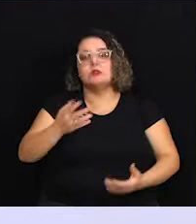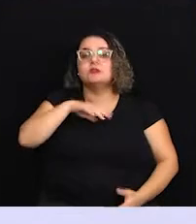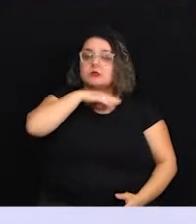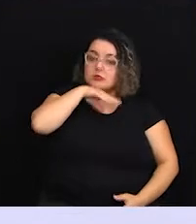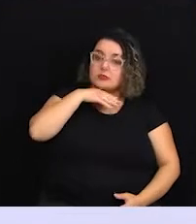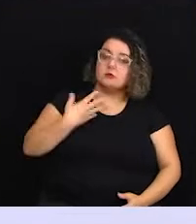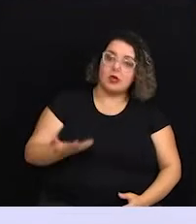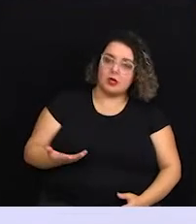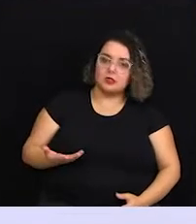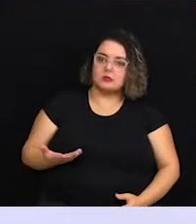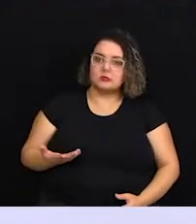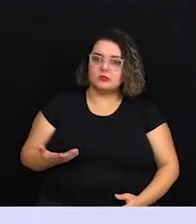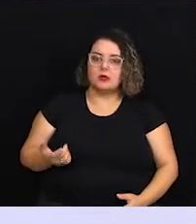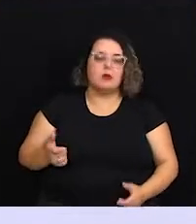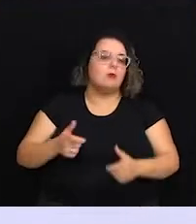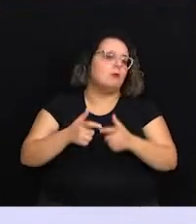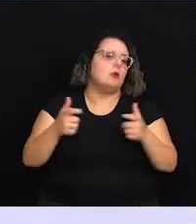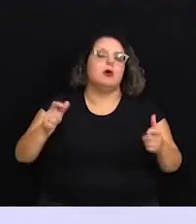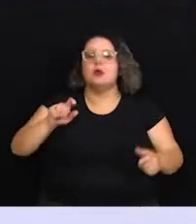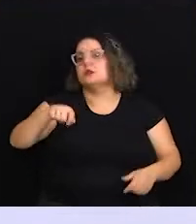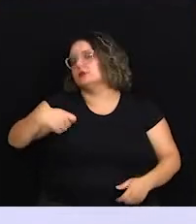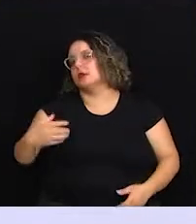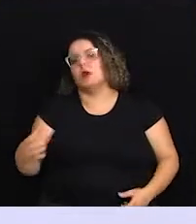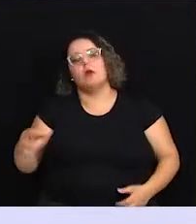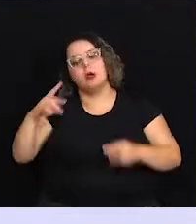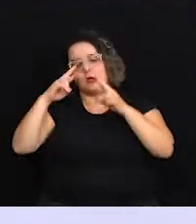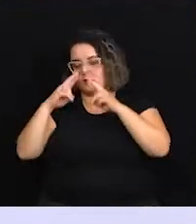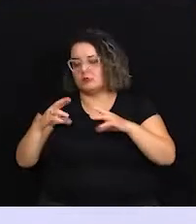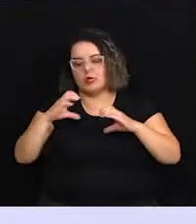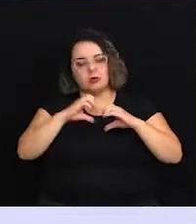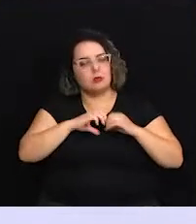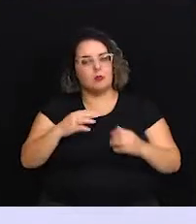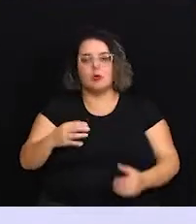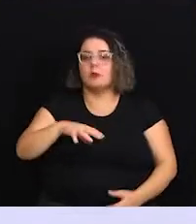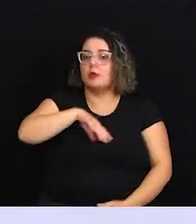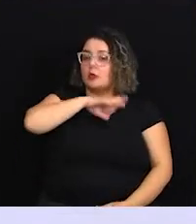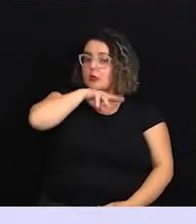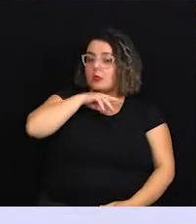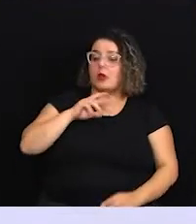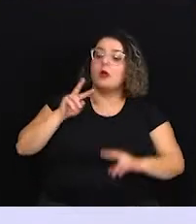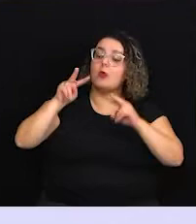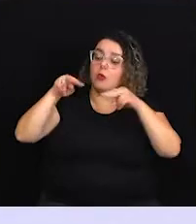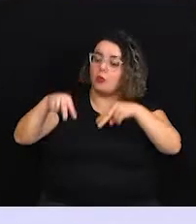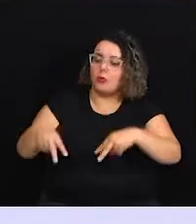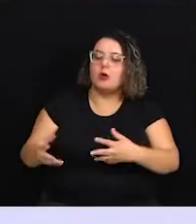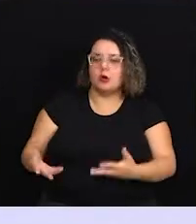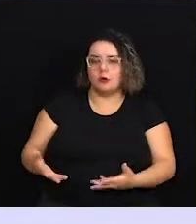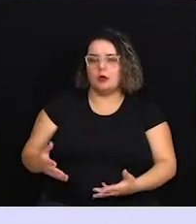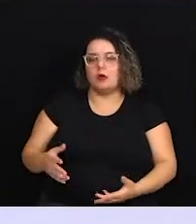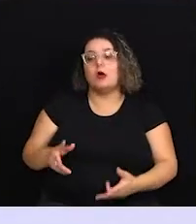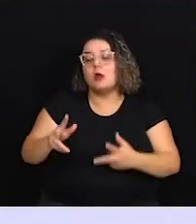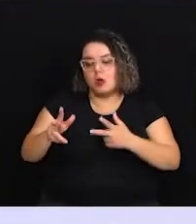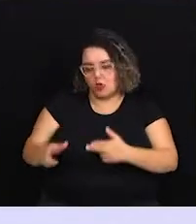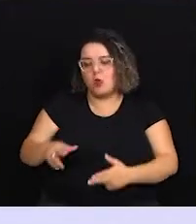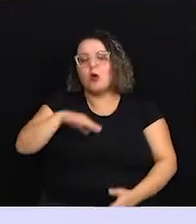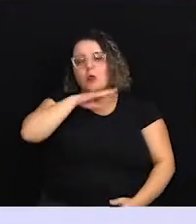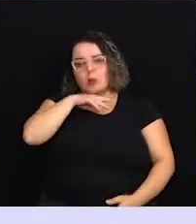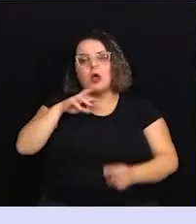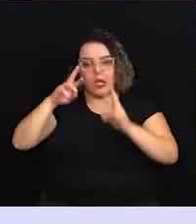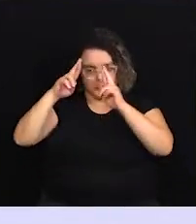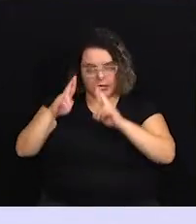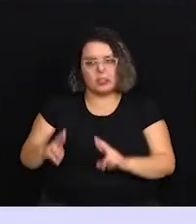emocionalmente esses animais. Então, é o maior sinal de respeito e amor que a gente pode ter pelo nosso animal é olhar para ele como um